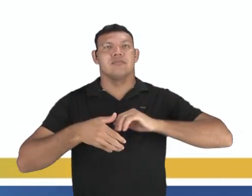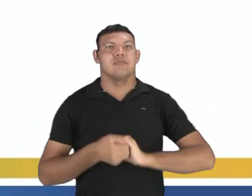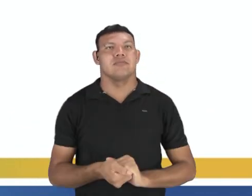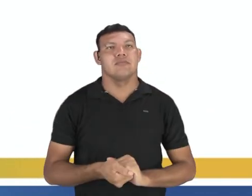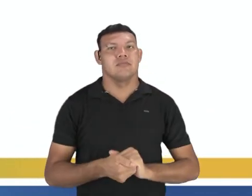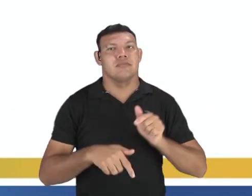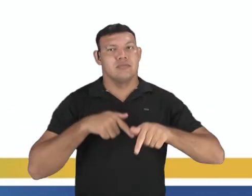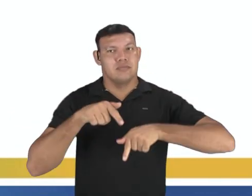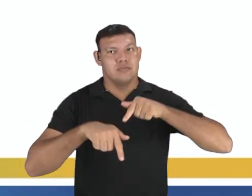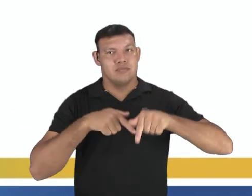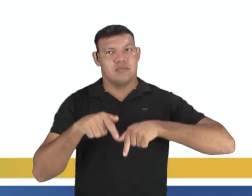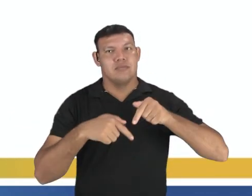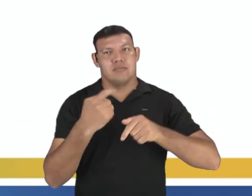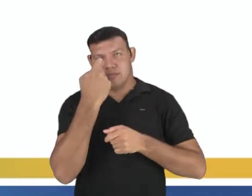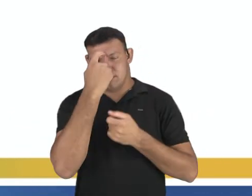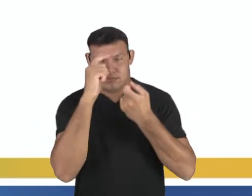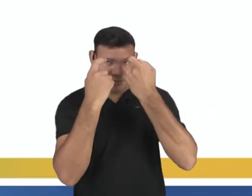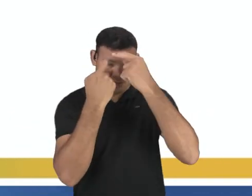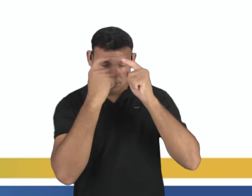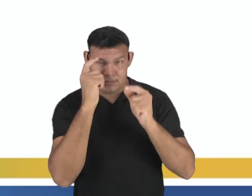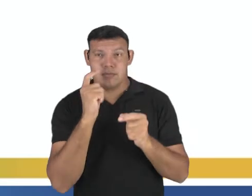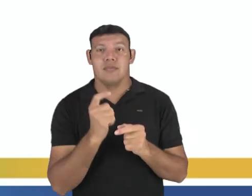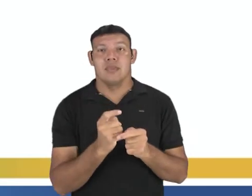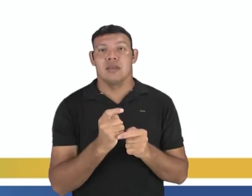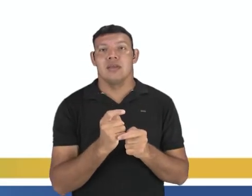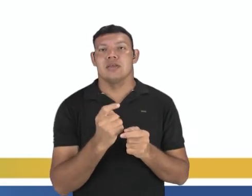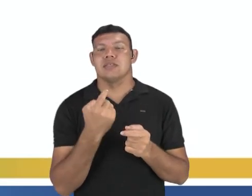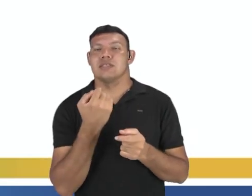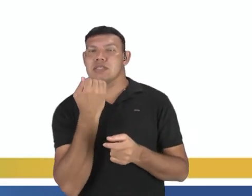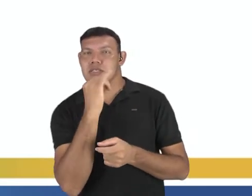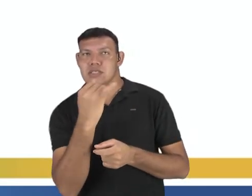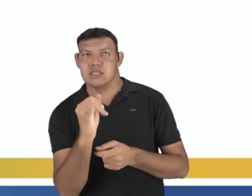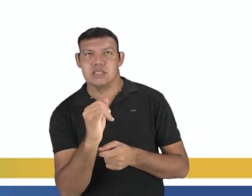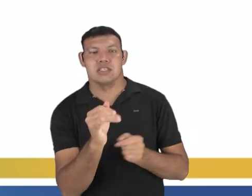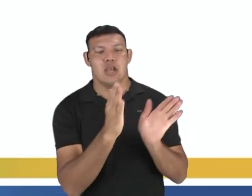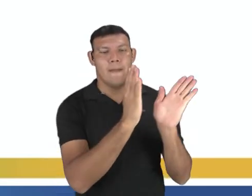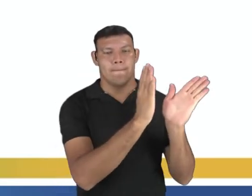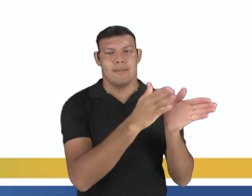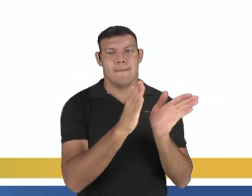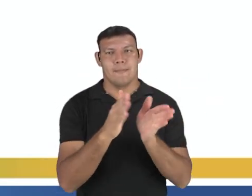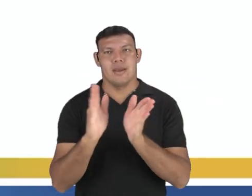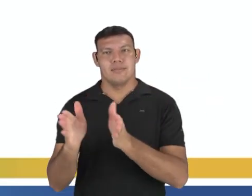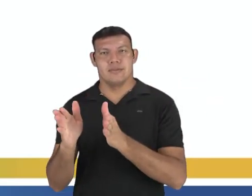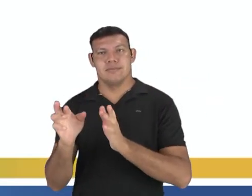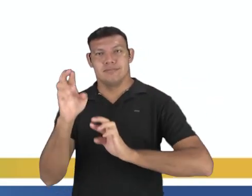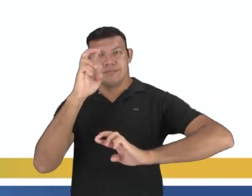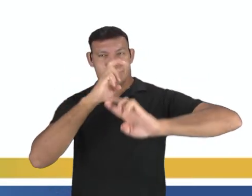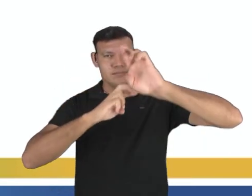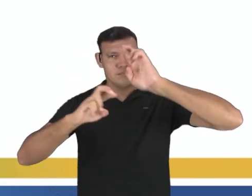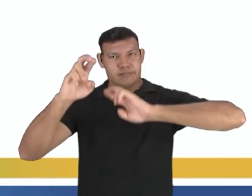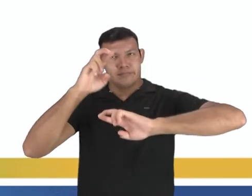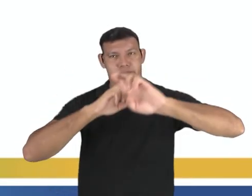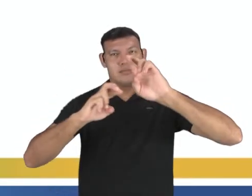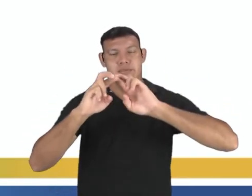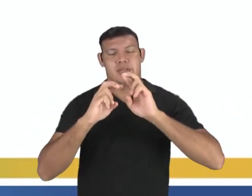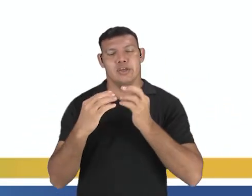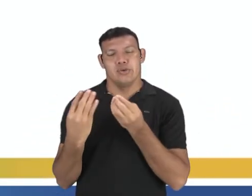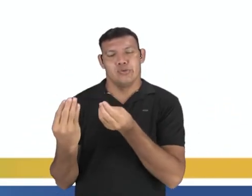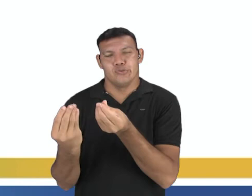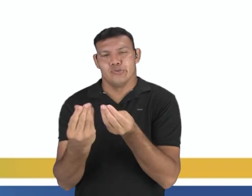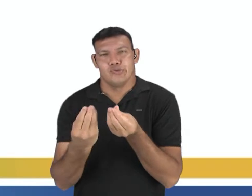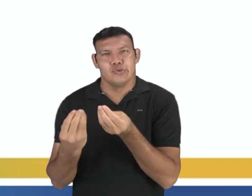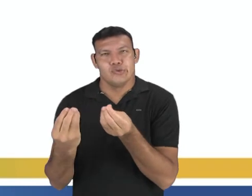vitais. A quimiossíntese, ela ocorre também em algumas etapas, né? Na primeira etapa, pode-se observar